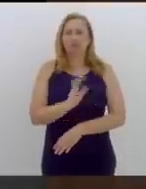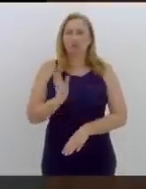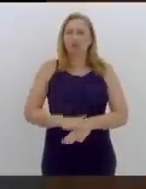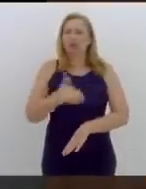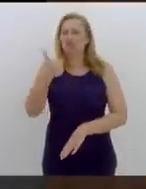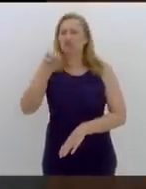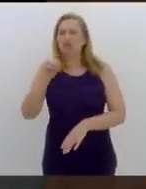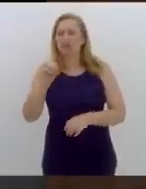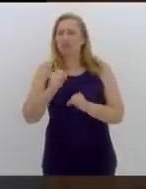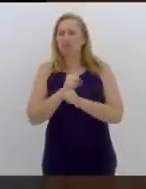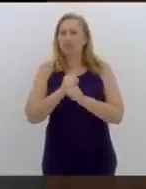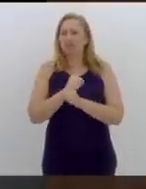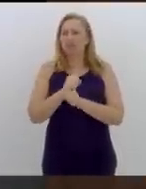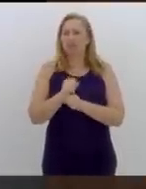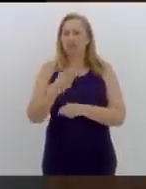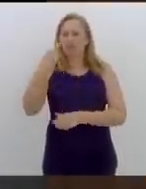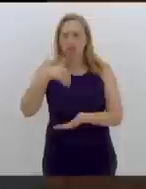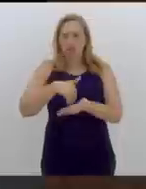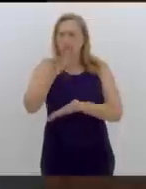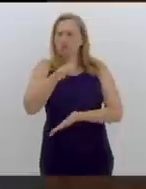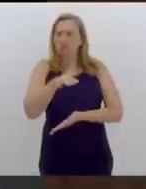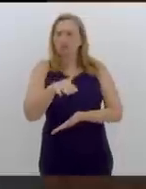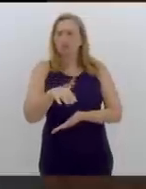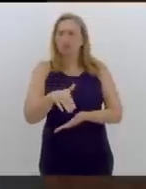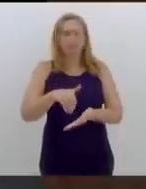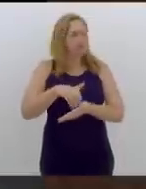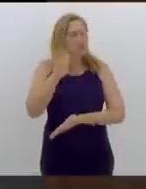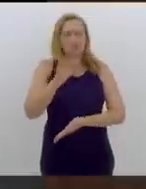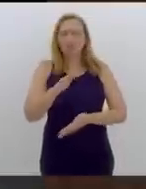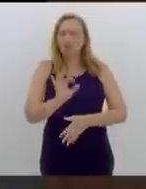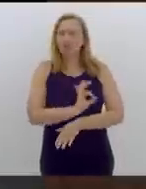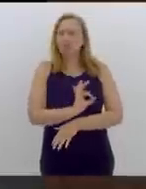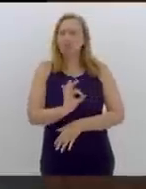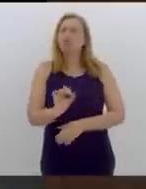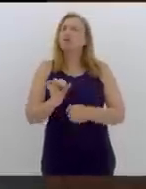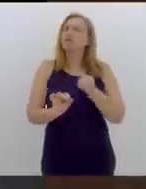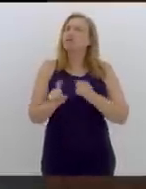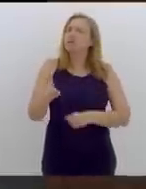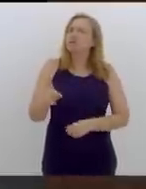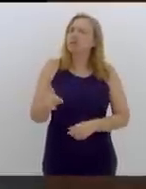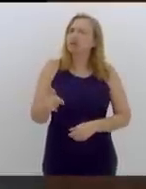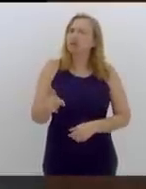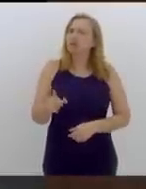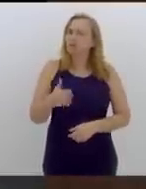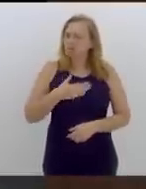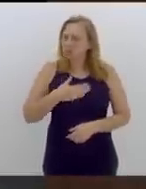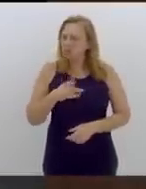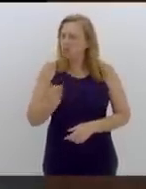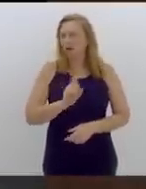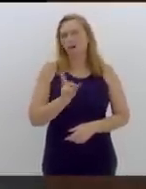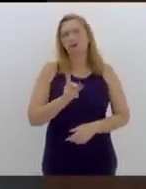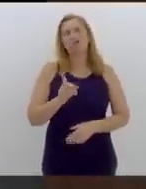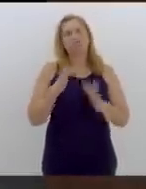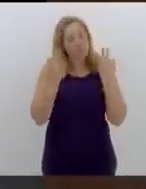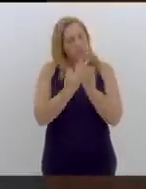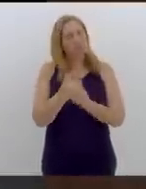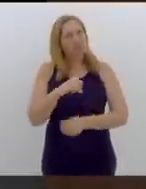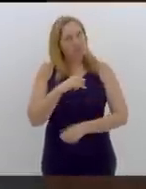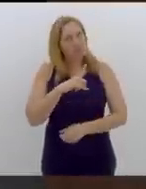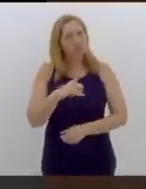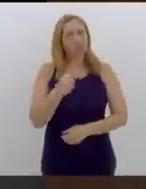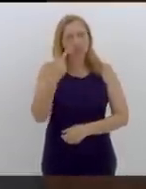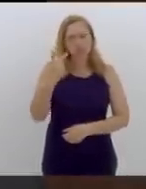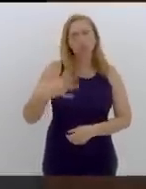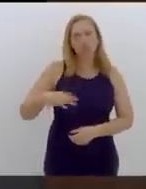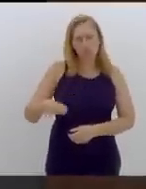com mais de 10 simplesmente manda embora joga assim que o que eles fizeram não é só comigo não eu tinha família eu